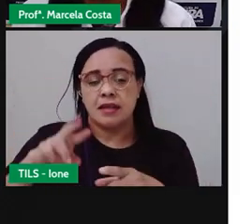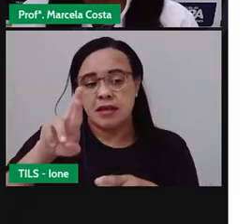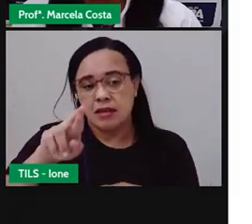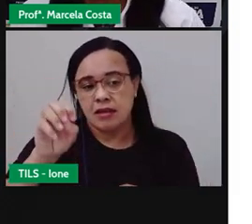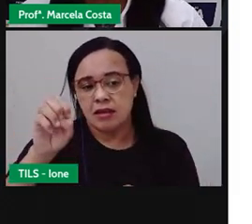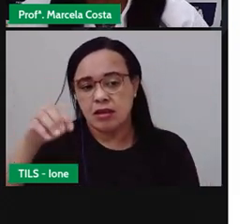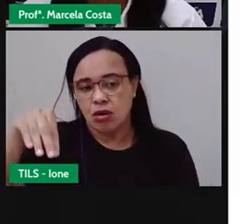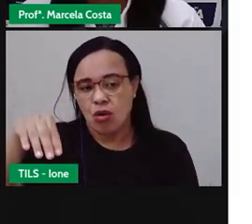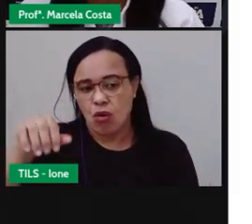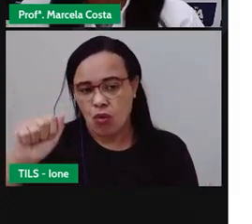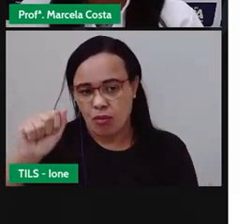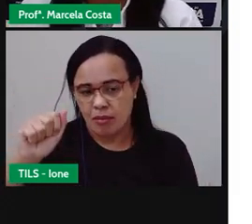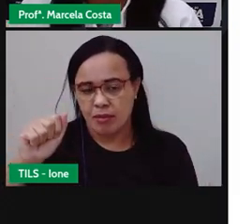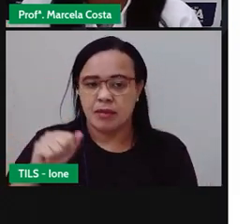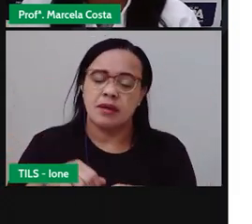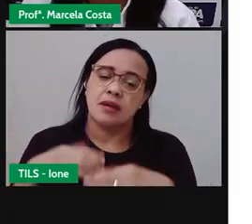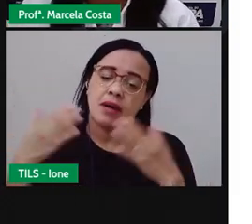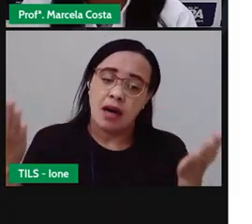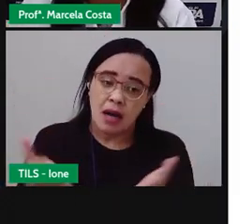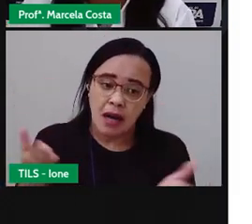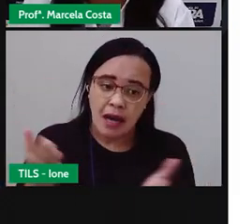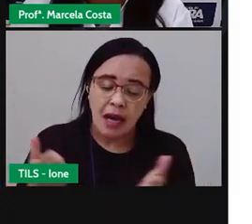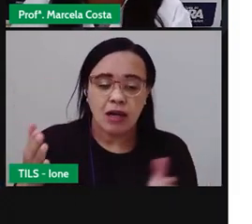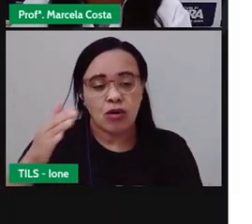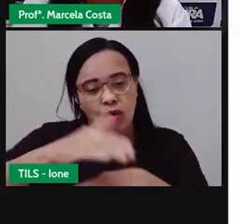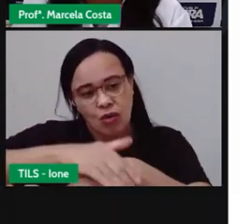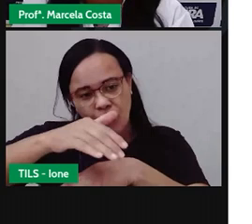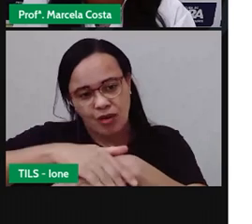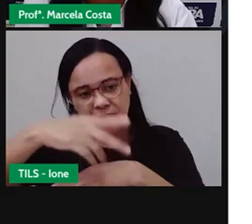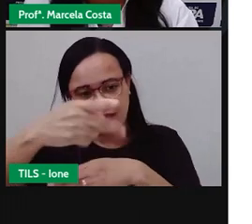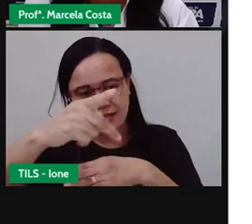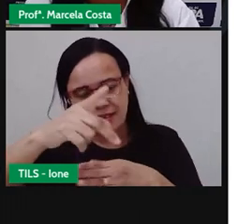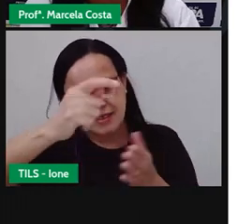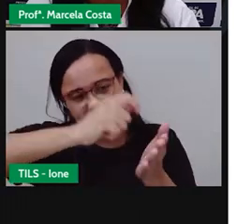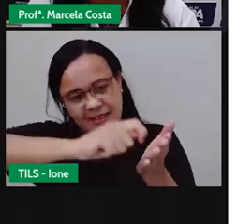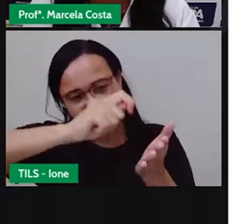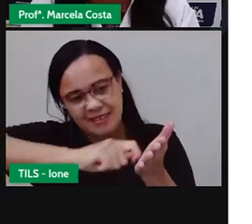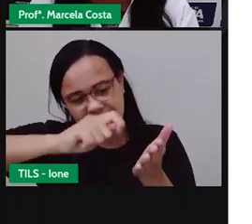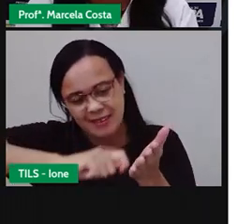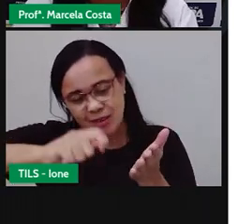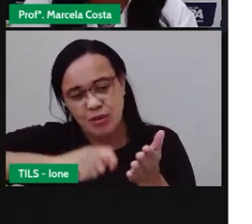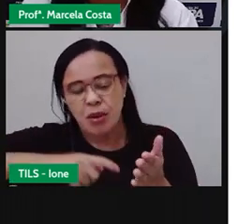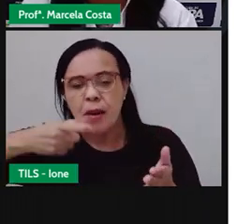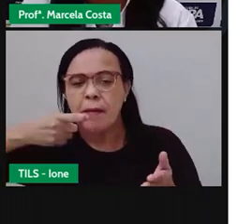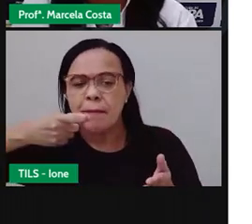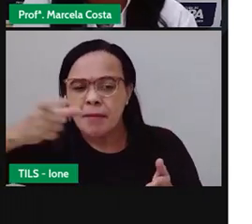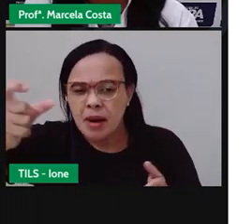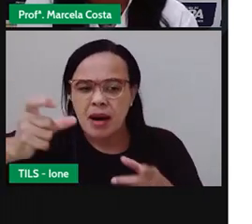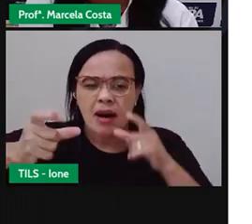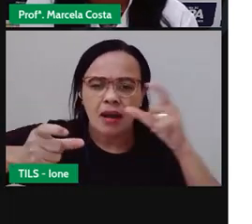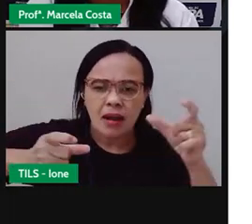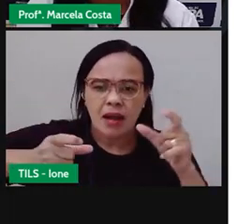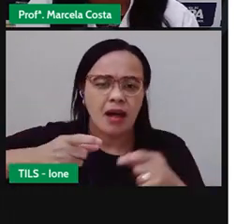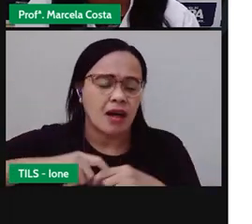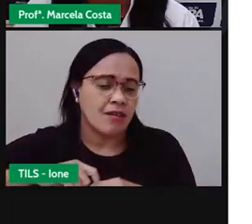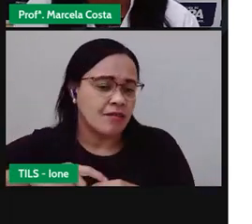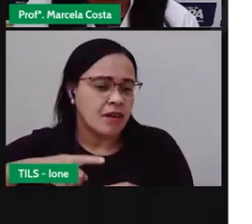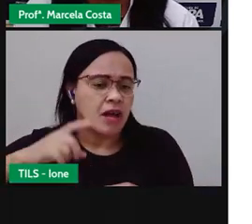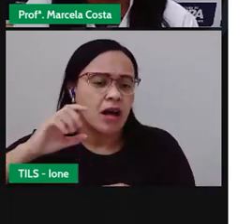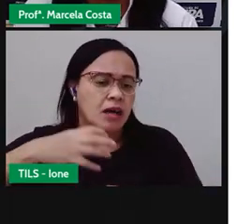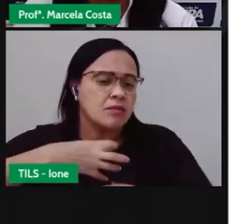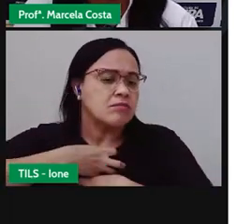e agora criança escreveu numa palavras que tem o som da letra